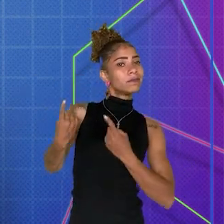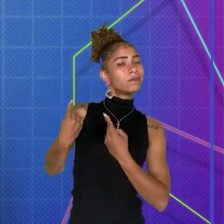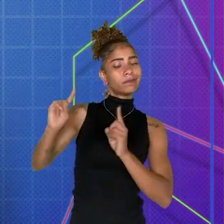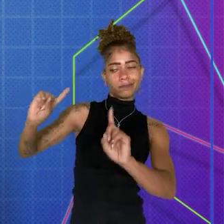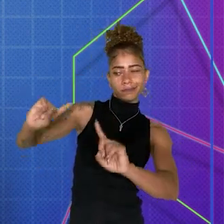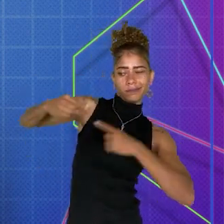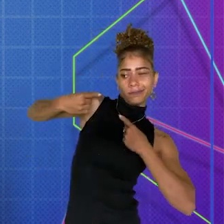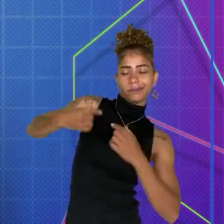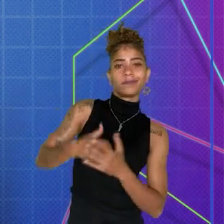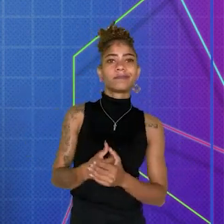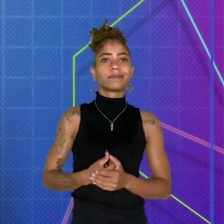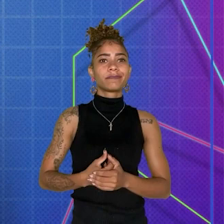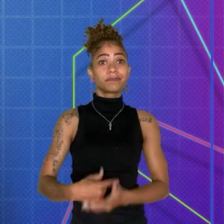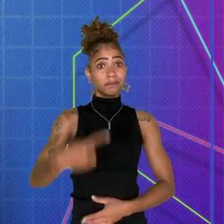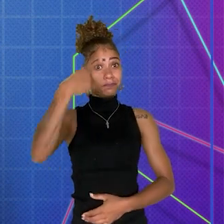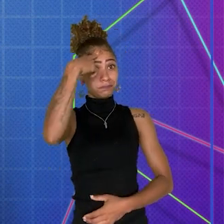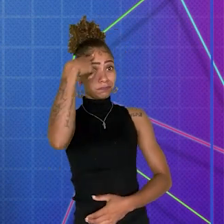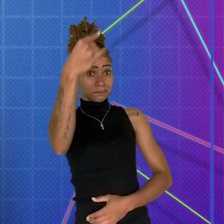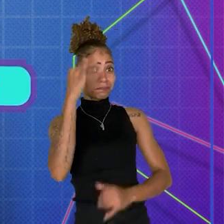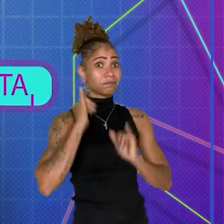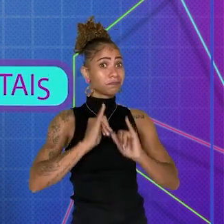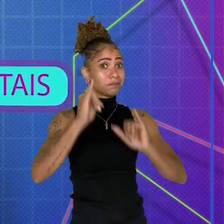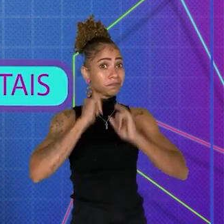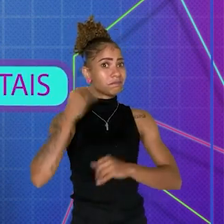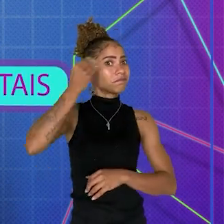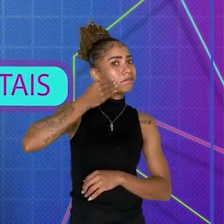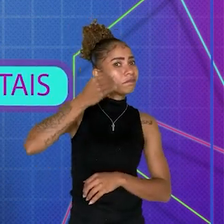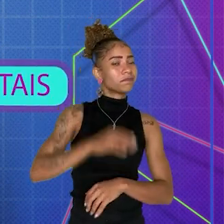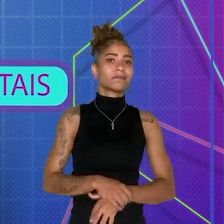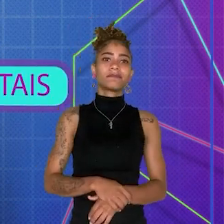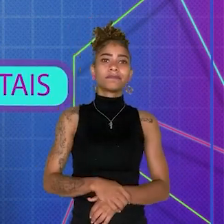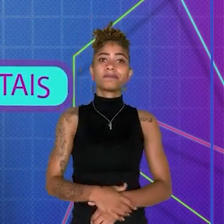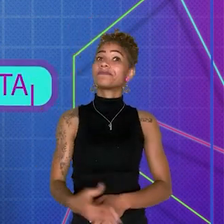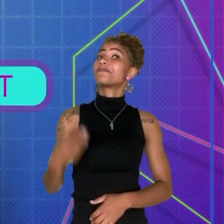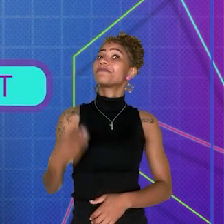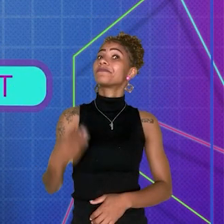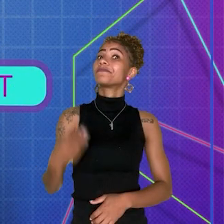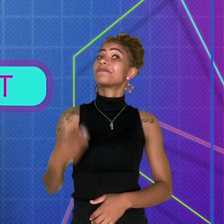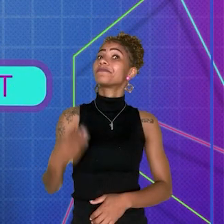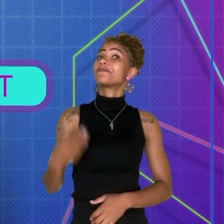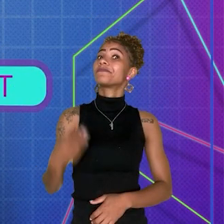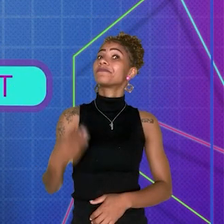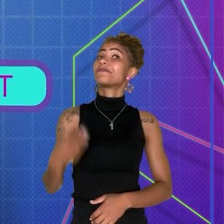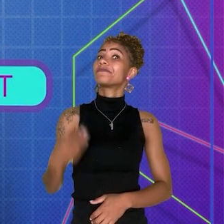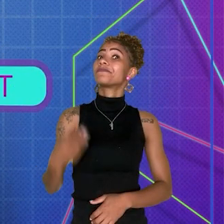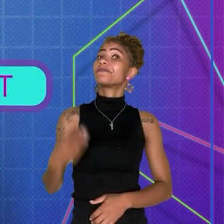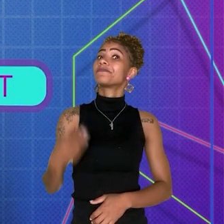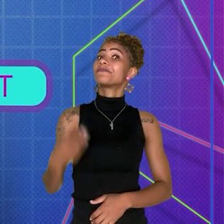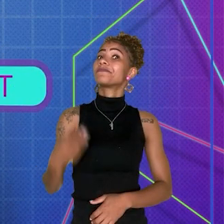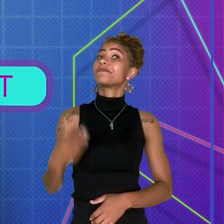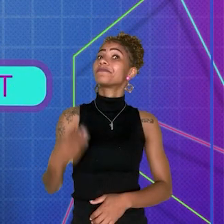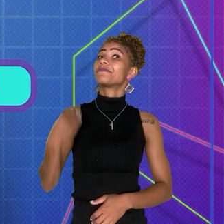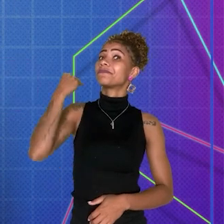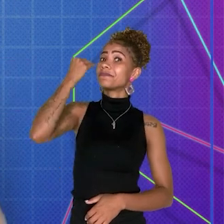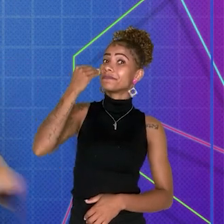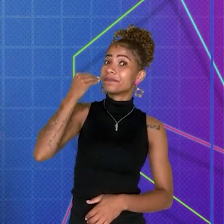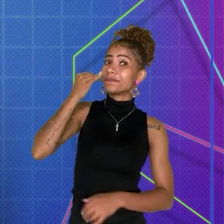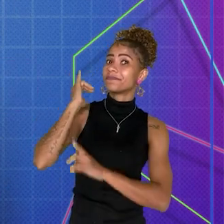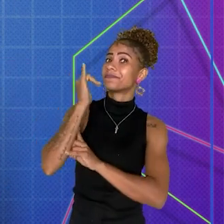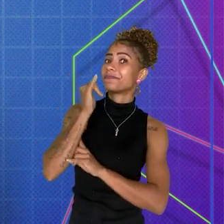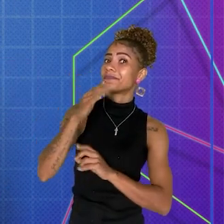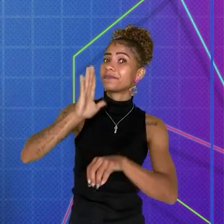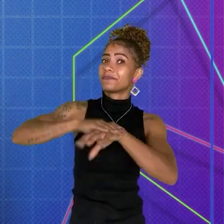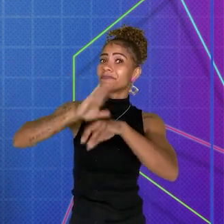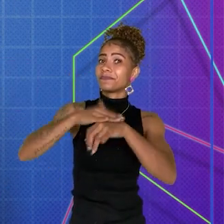significativa e desafiadora. Ideias para narrativas experimentais. Efeito sonoro referente ao que a professora está citando.